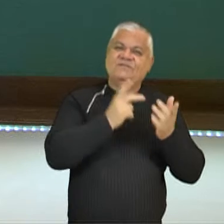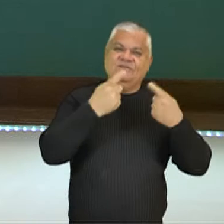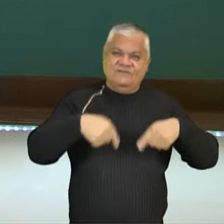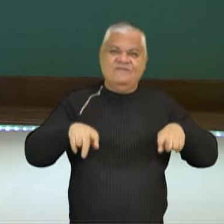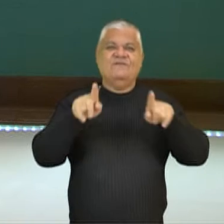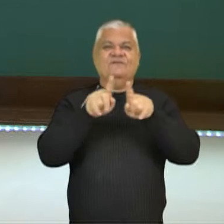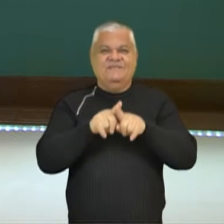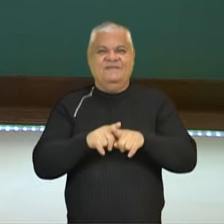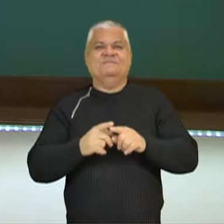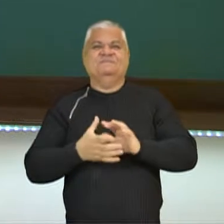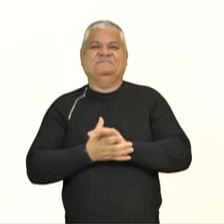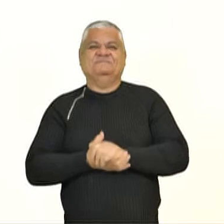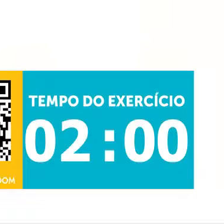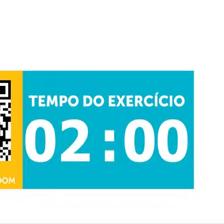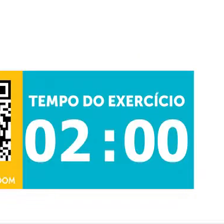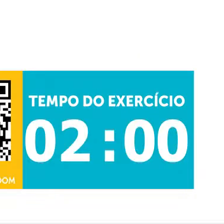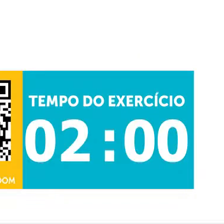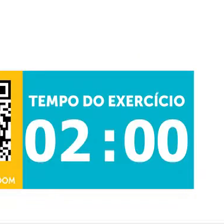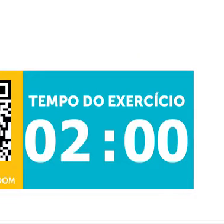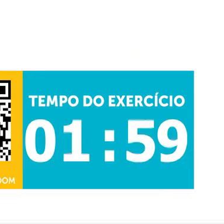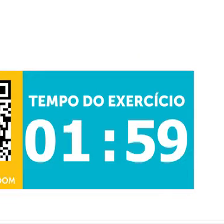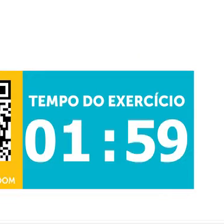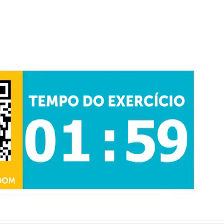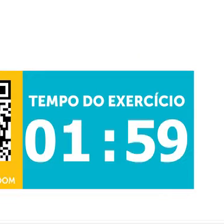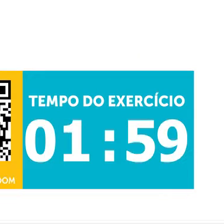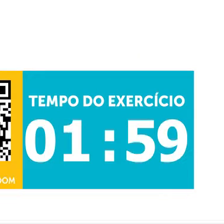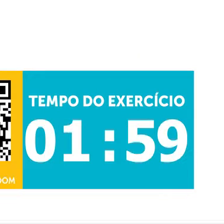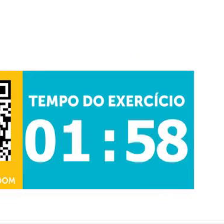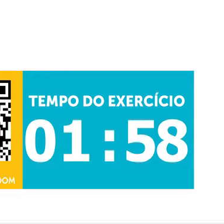já comentamos esse exercício.